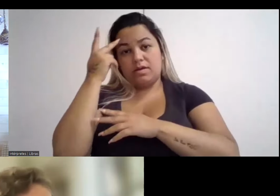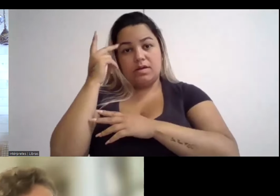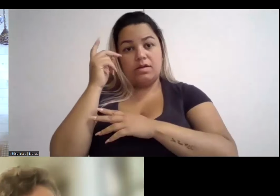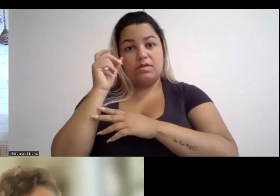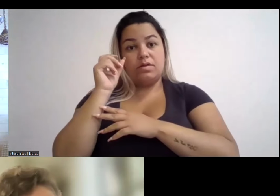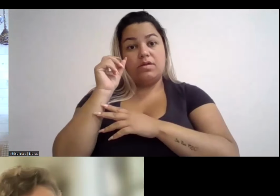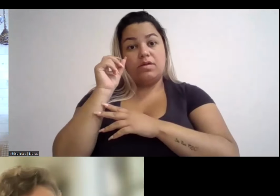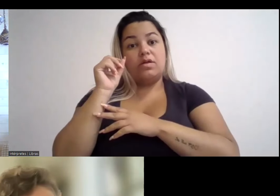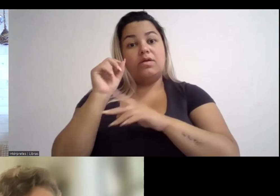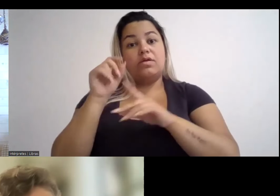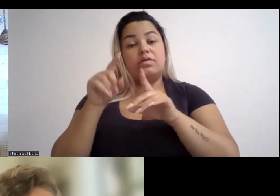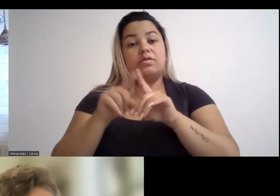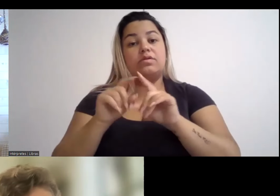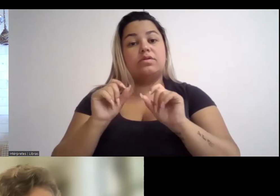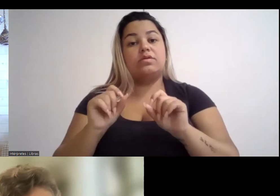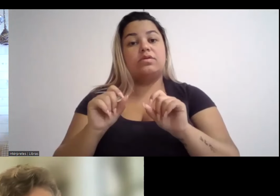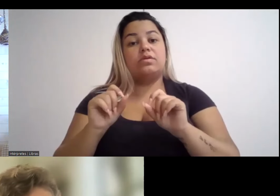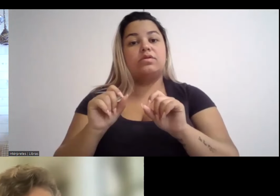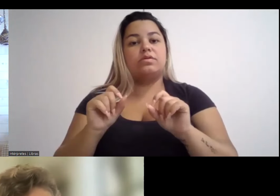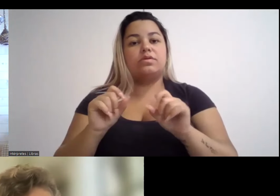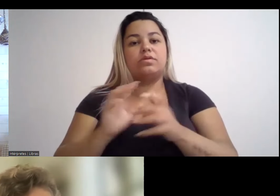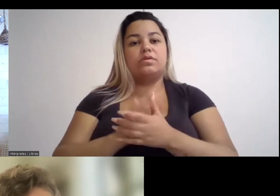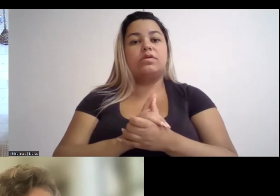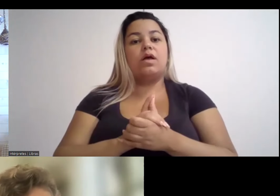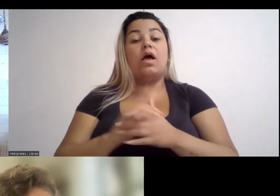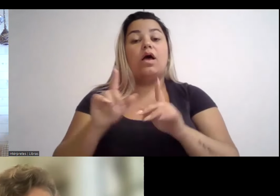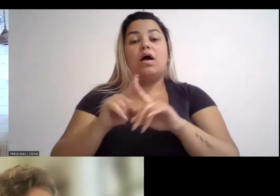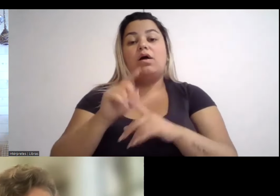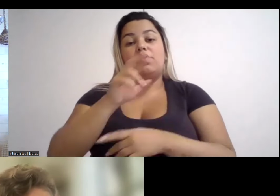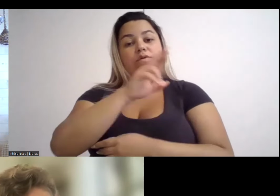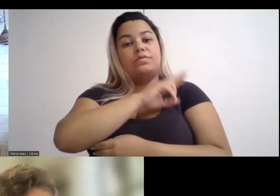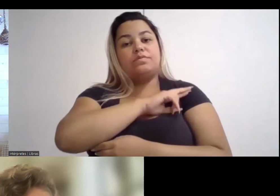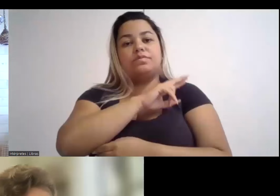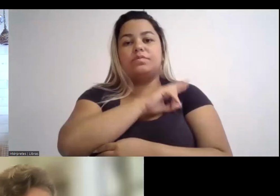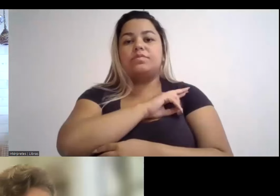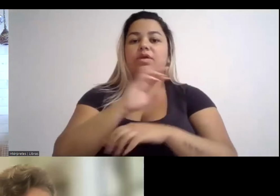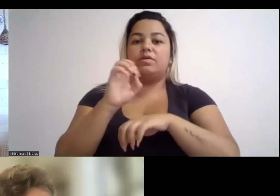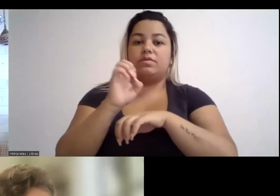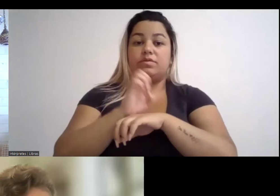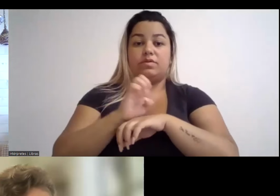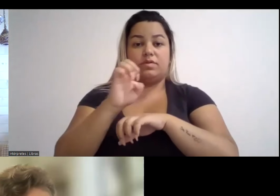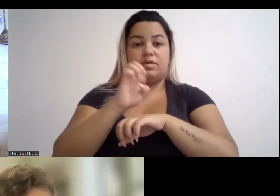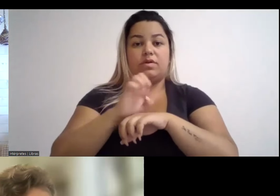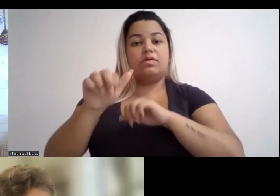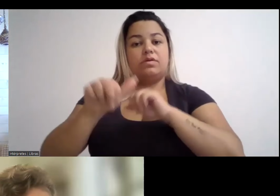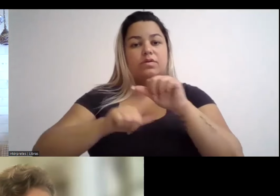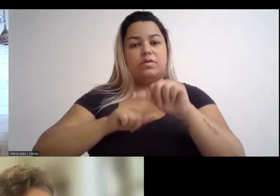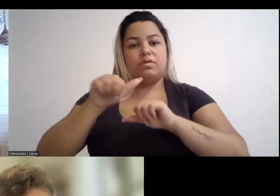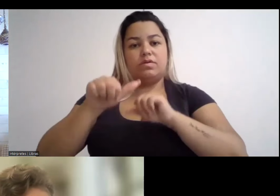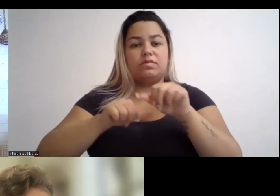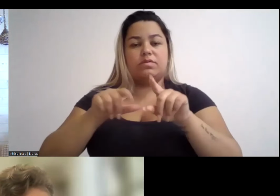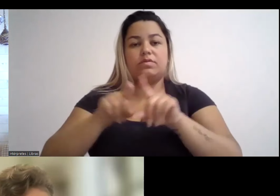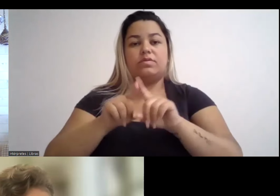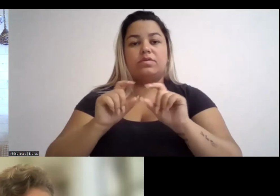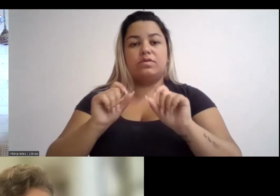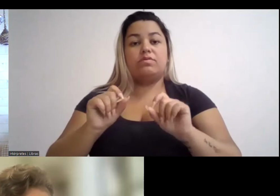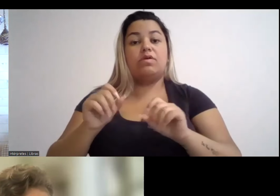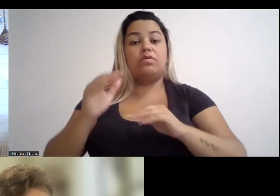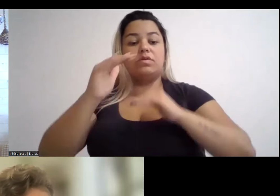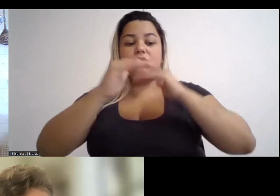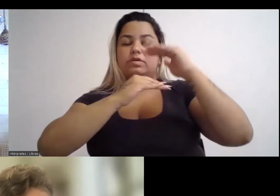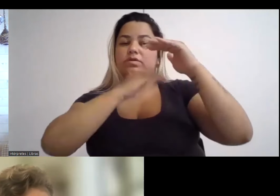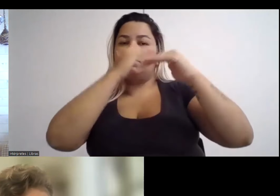nexo de causalidade, não é? E a responsabilidade do Estado em relação à inovação e à pesquisa e desenvolvimento,